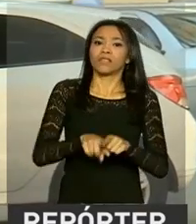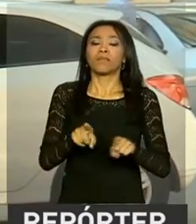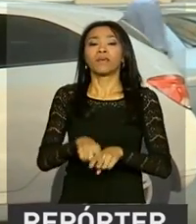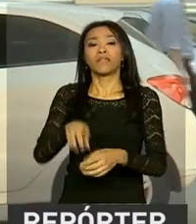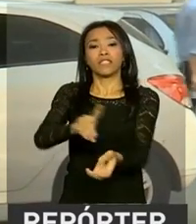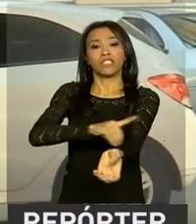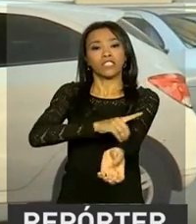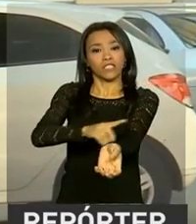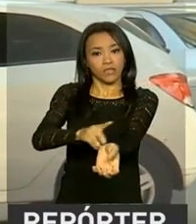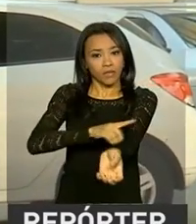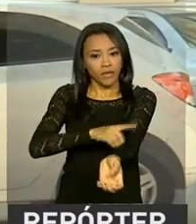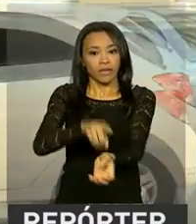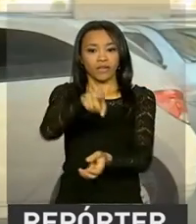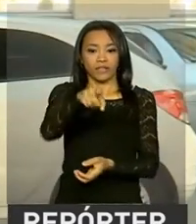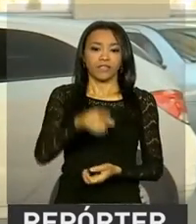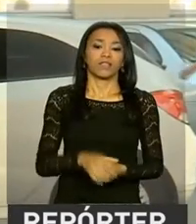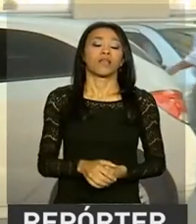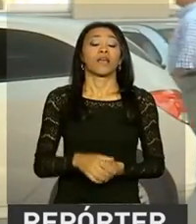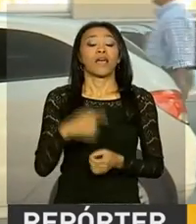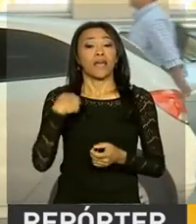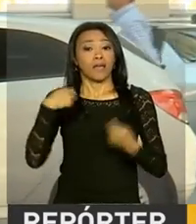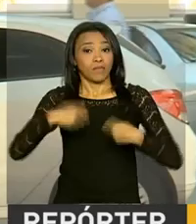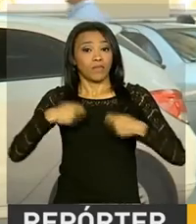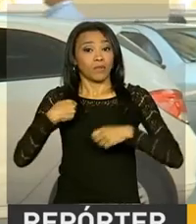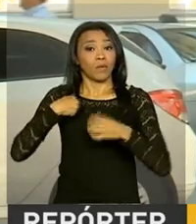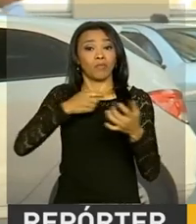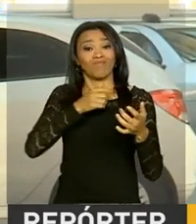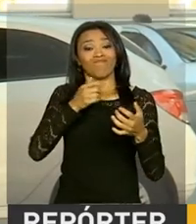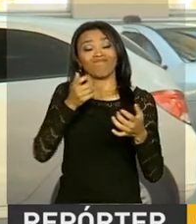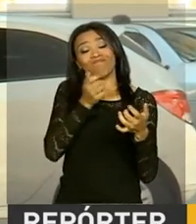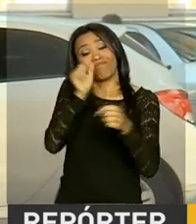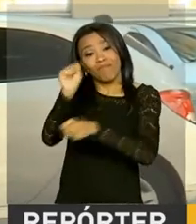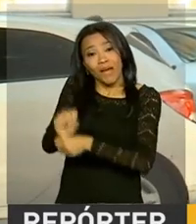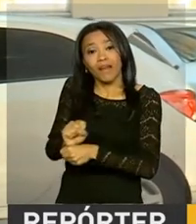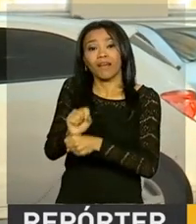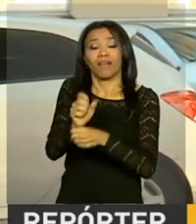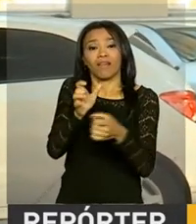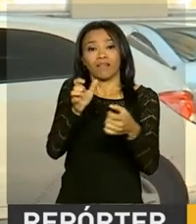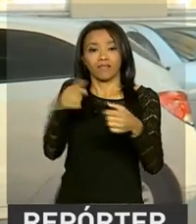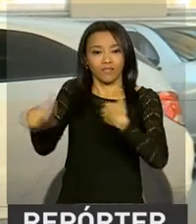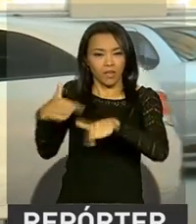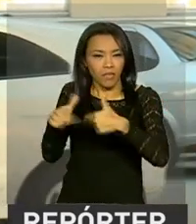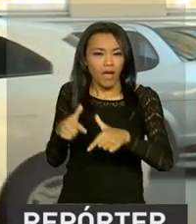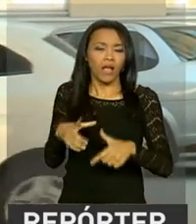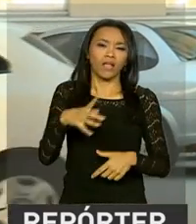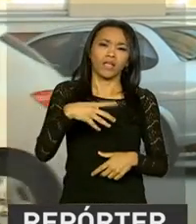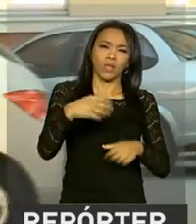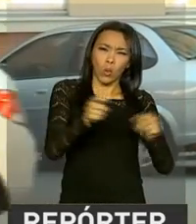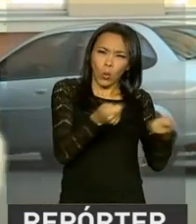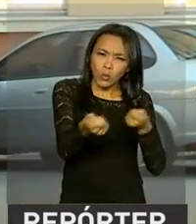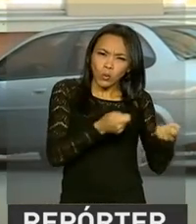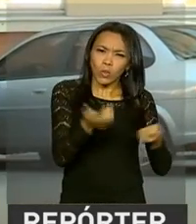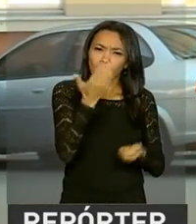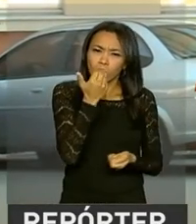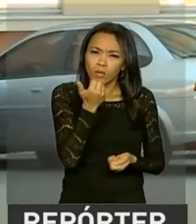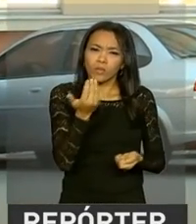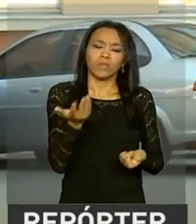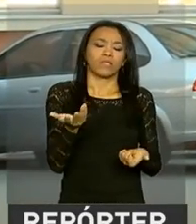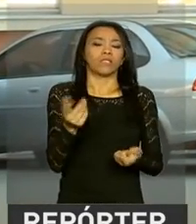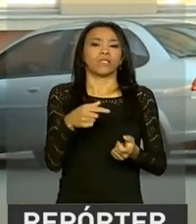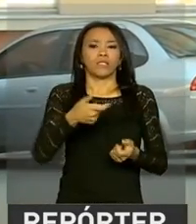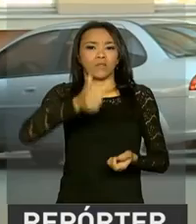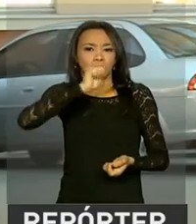hemodiálise diálise peritonial eu tive que parar de trabalhar eu tinha dieta controlada de alimento de líquido é